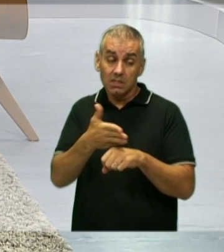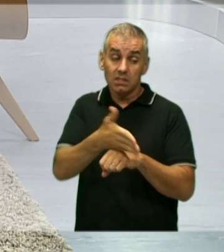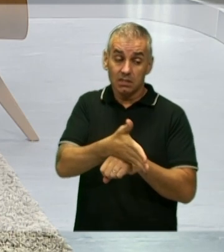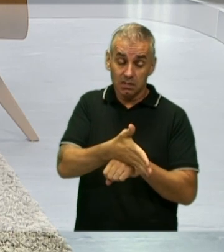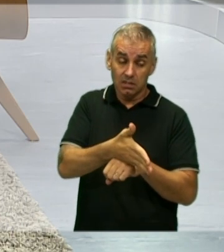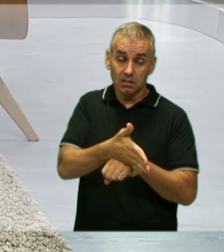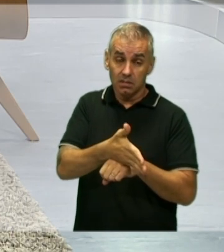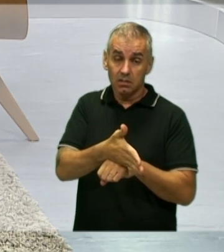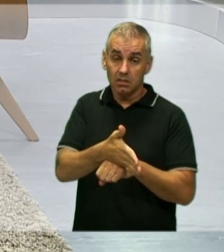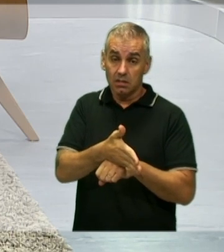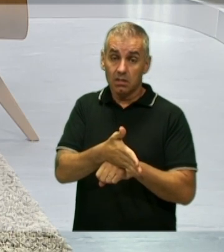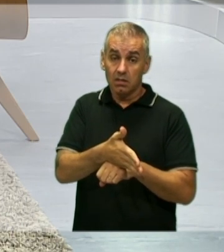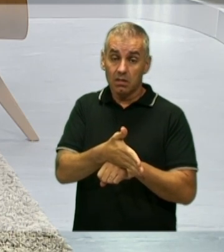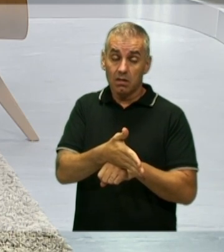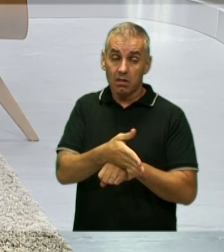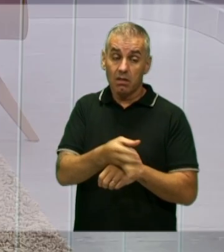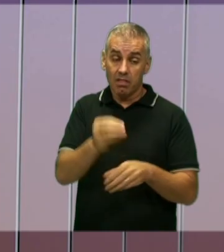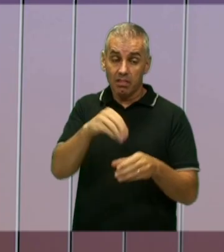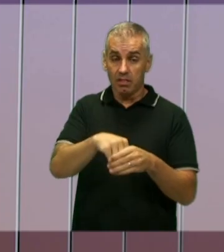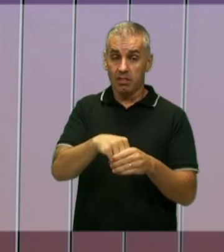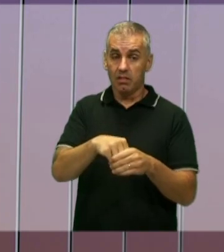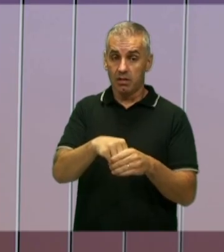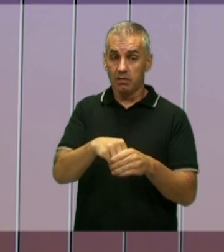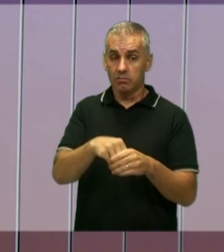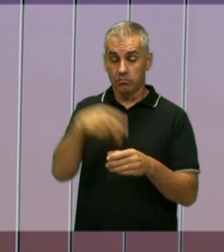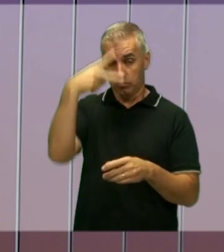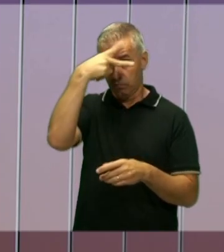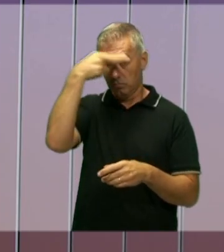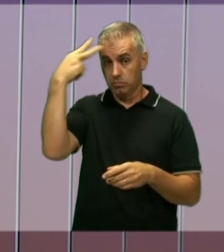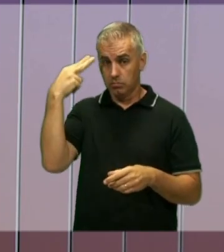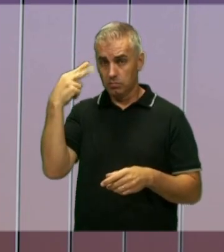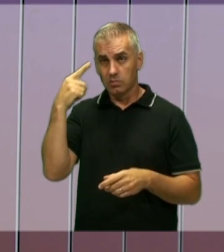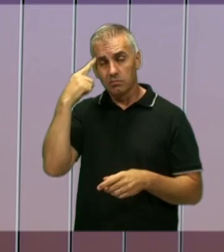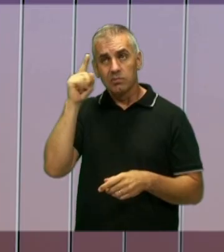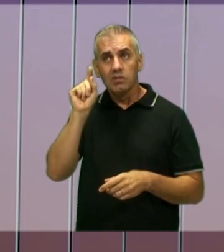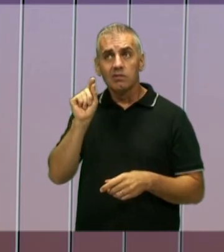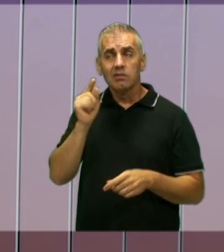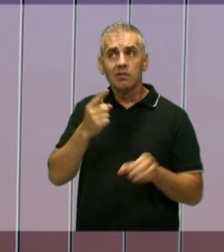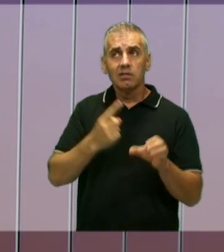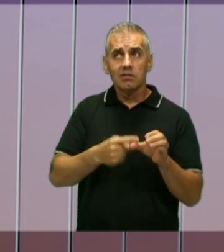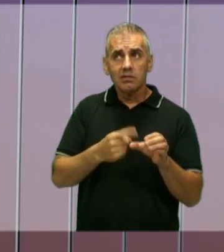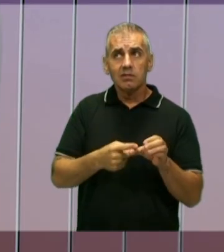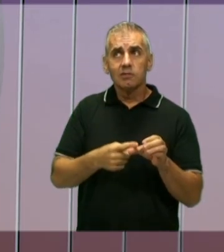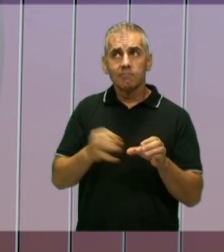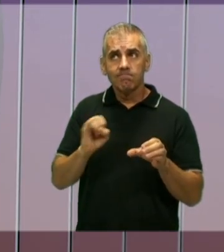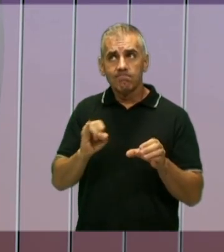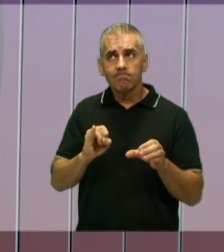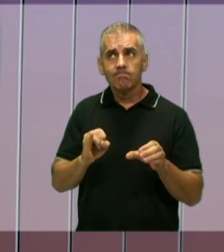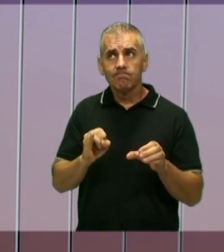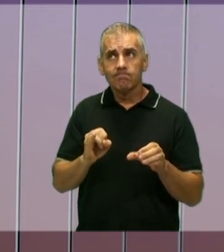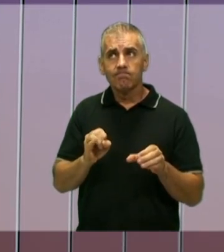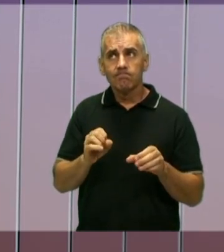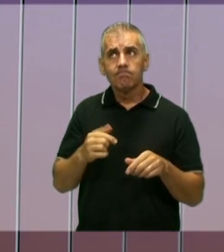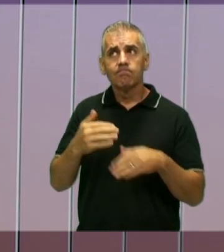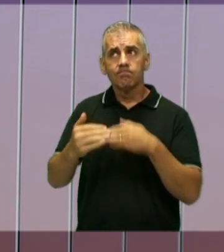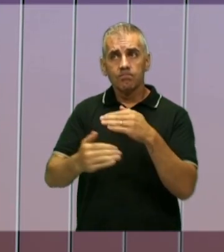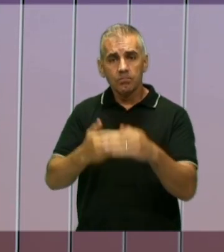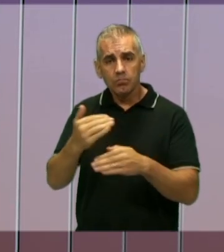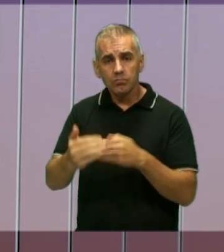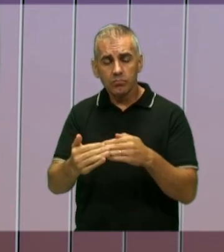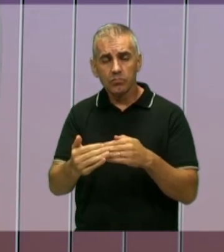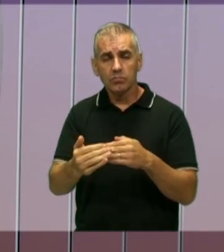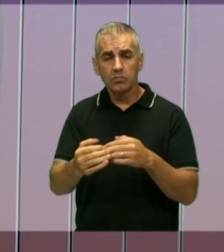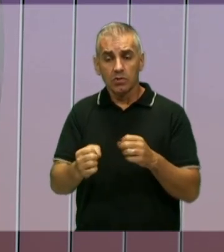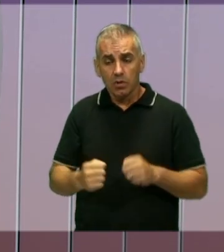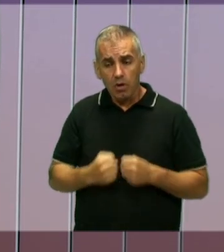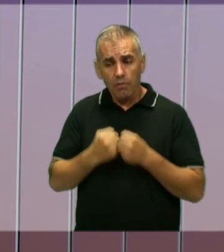preciso trabalhar com políticas públicas, eu preciso pensar que Itajaí só vai funcionar se a força motriz que gera a nossa